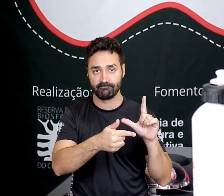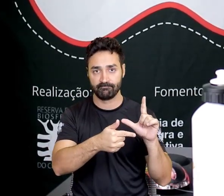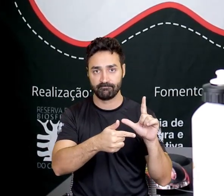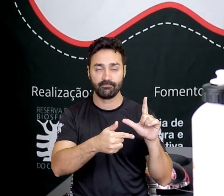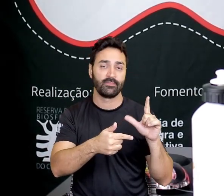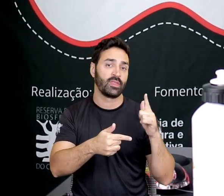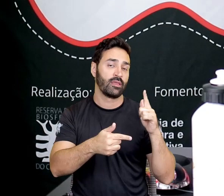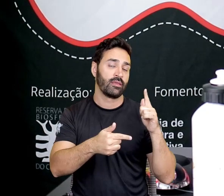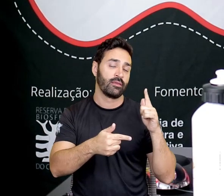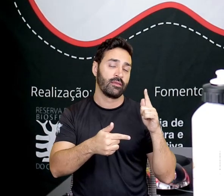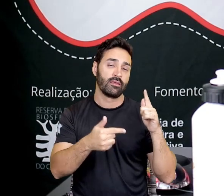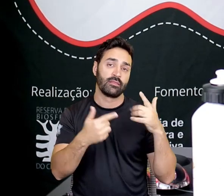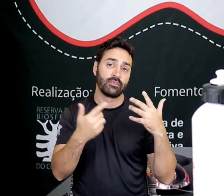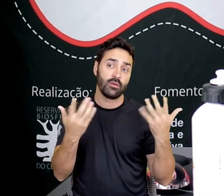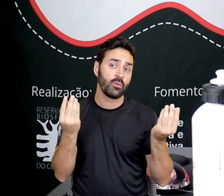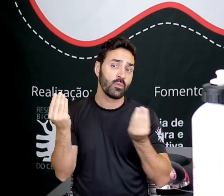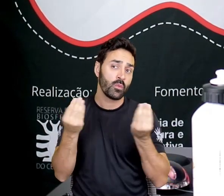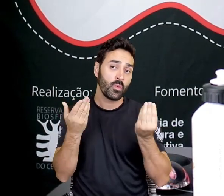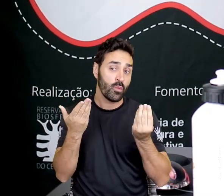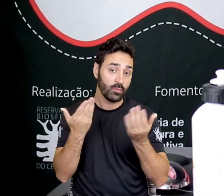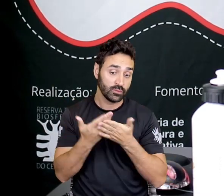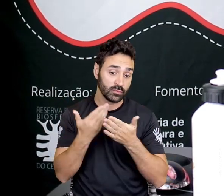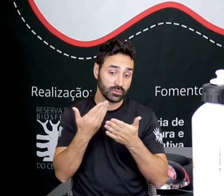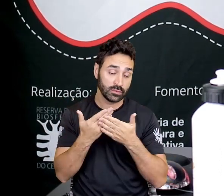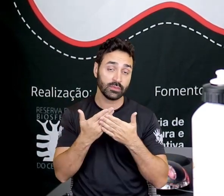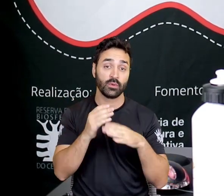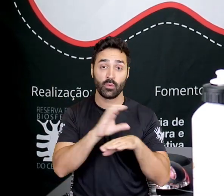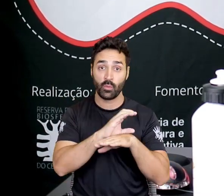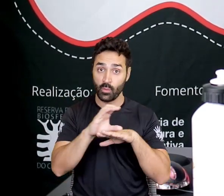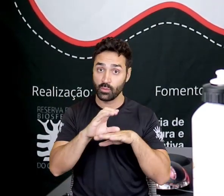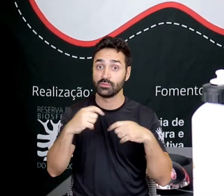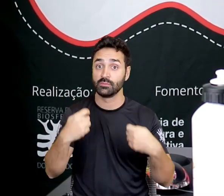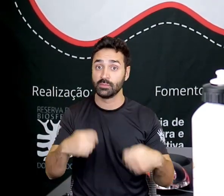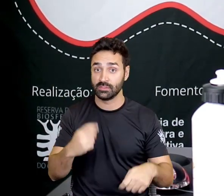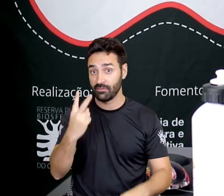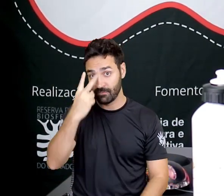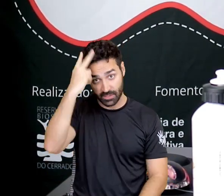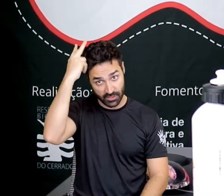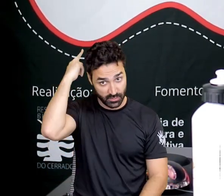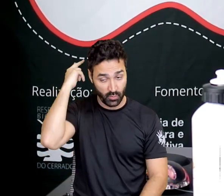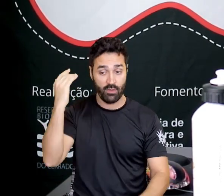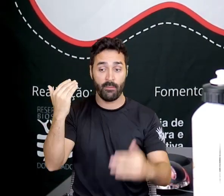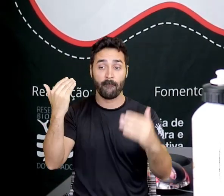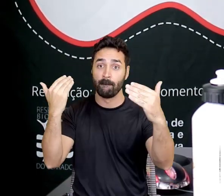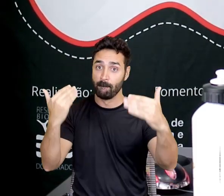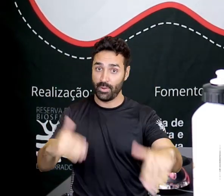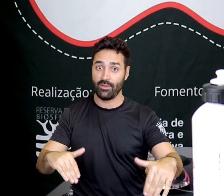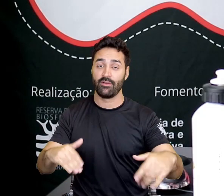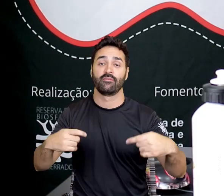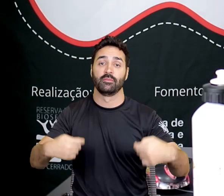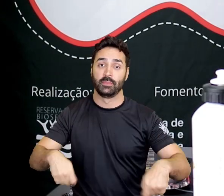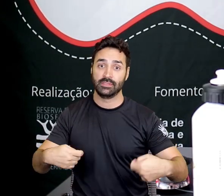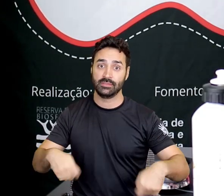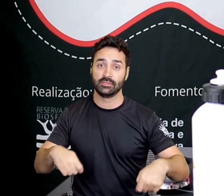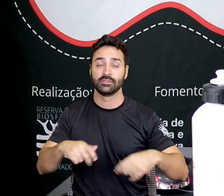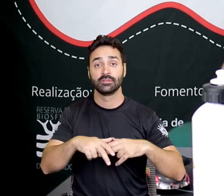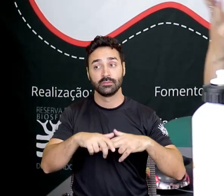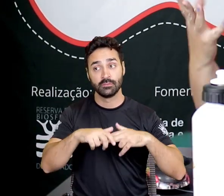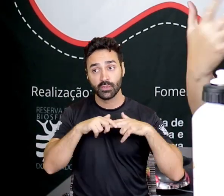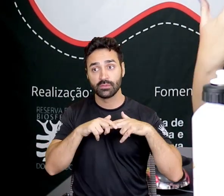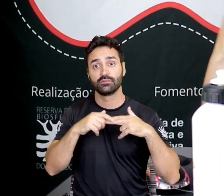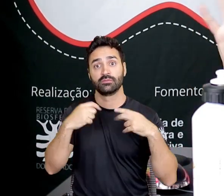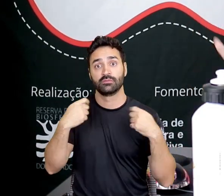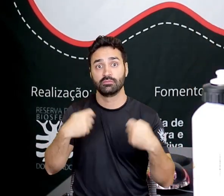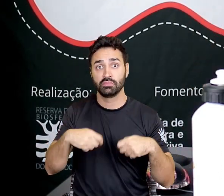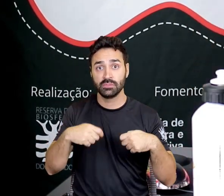curso, ou seja, para que você possa cursar, você precisa fazer o vestibular, tá? Então, tem que acompanhar a universidade,